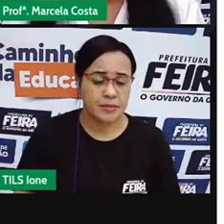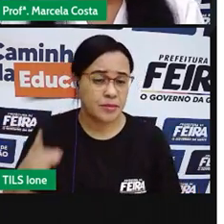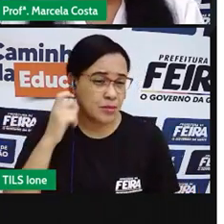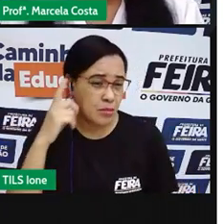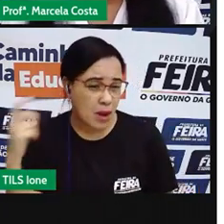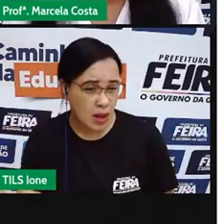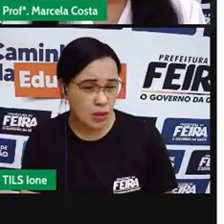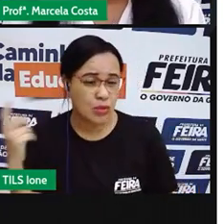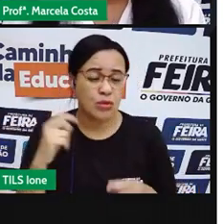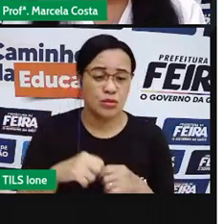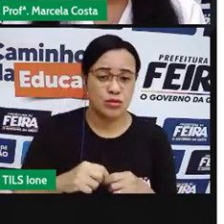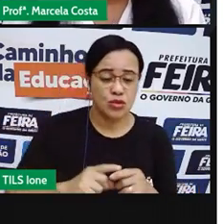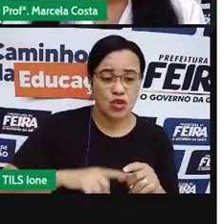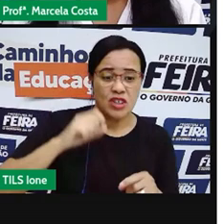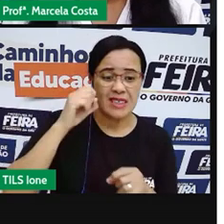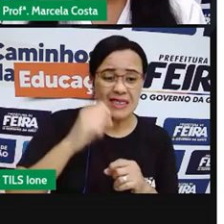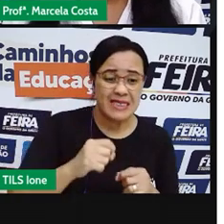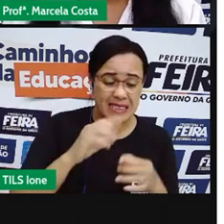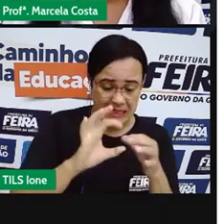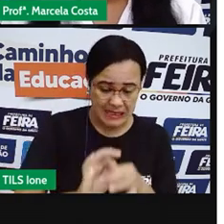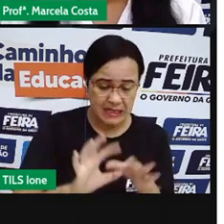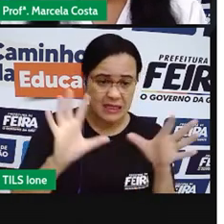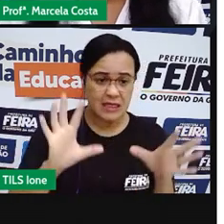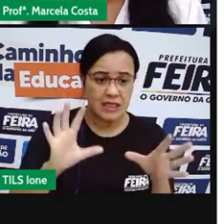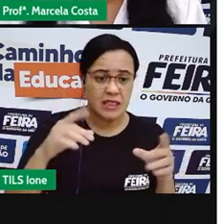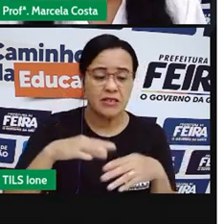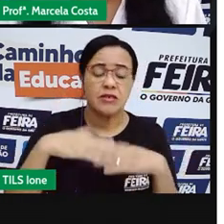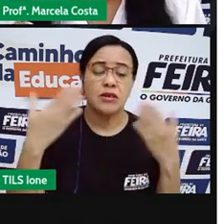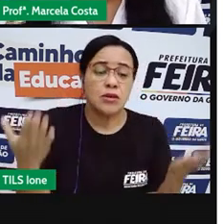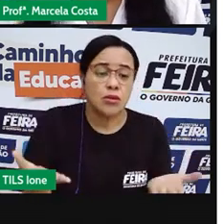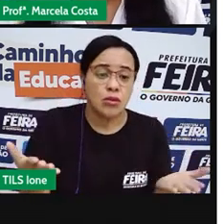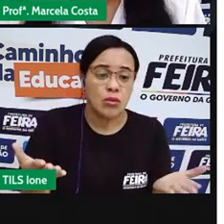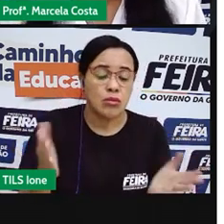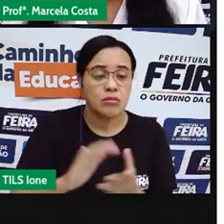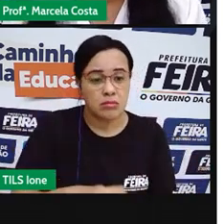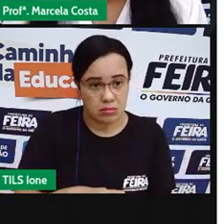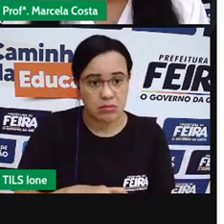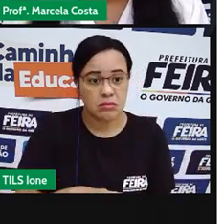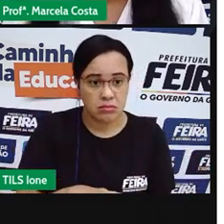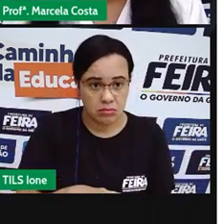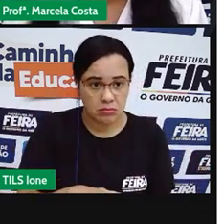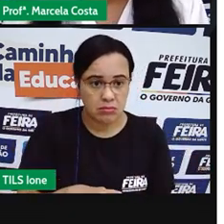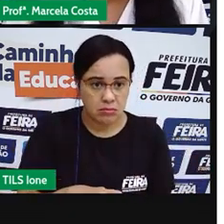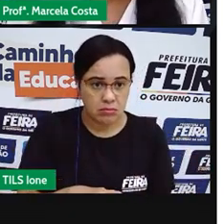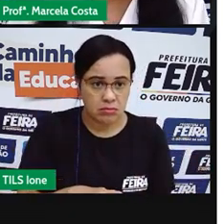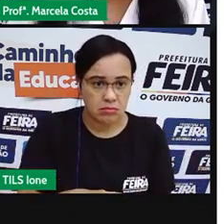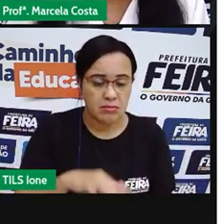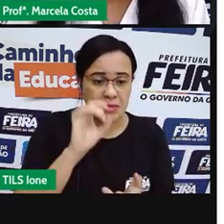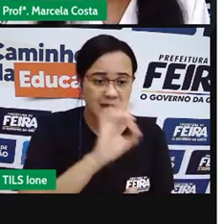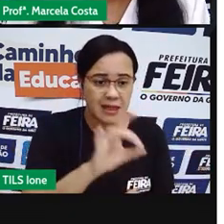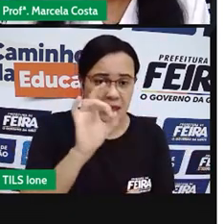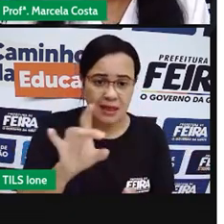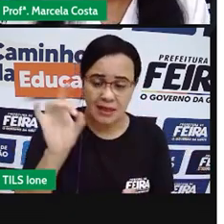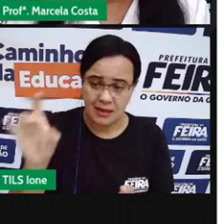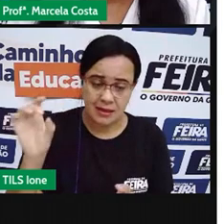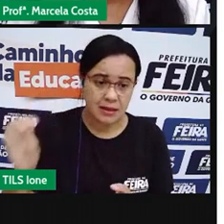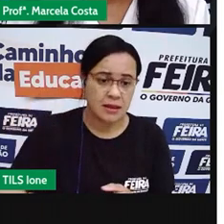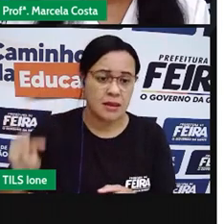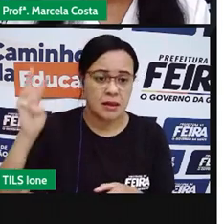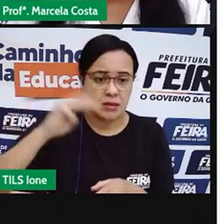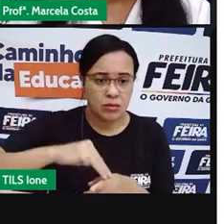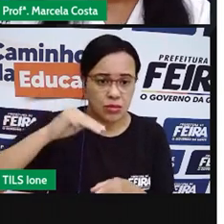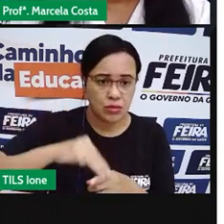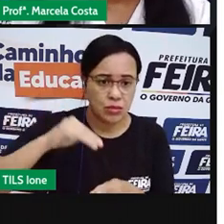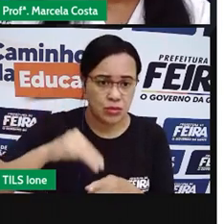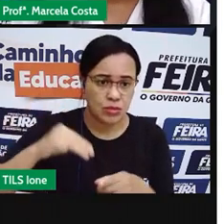o volume que é permitido. E cada estado, cada município vai ali fazer